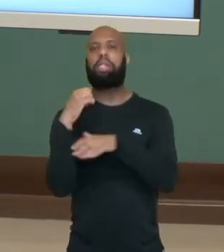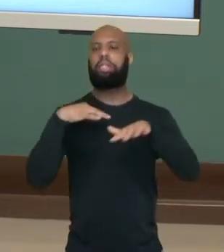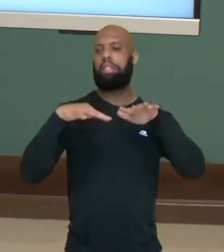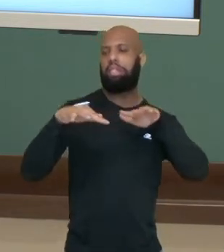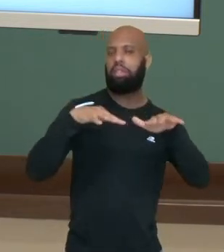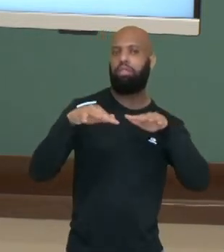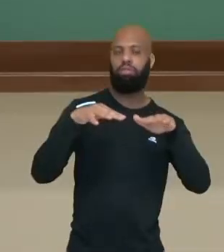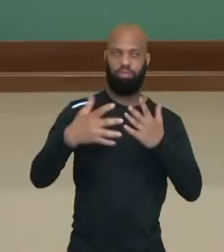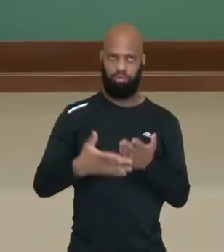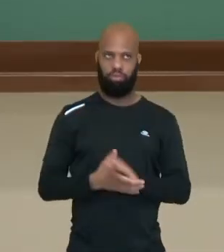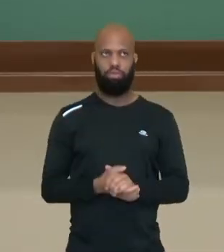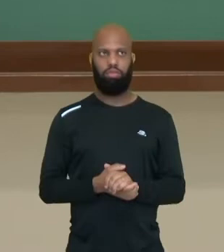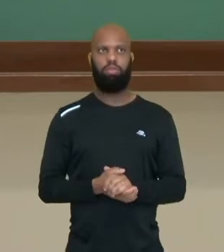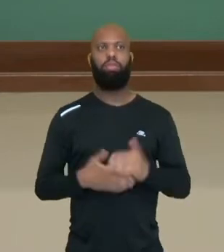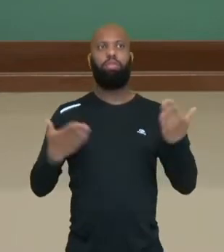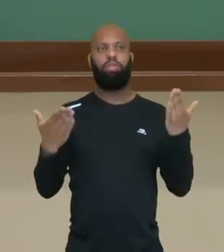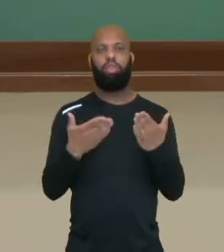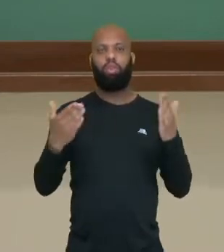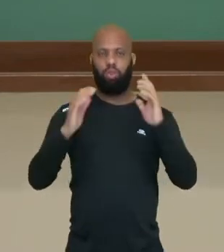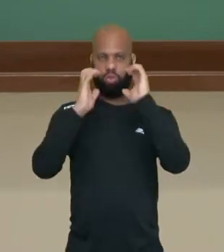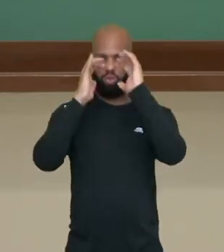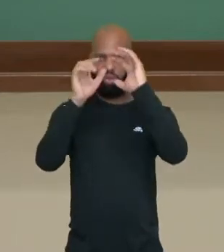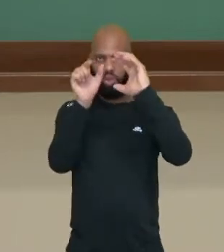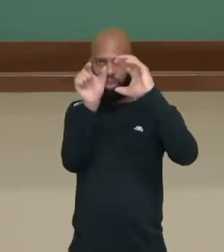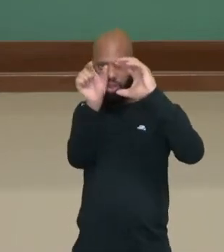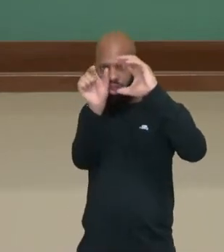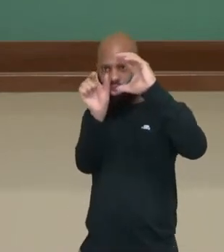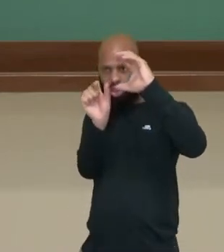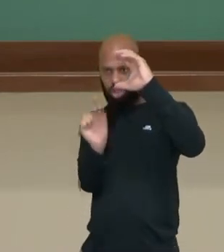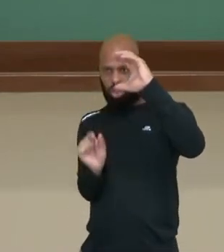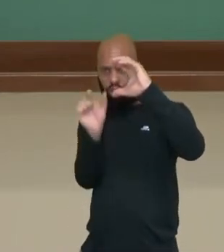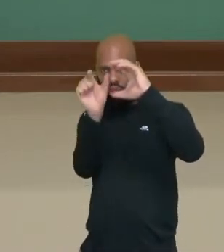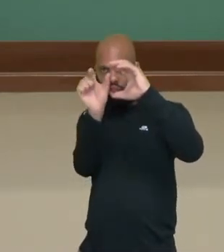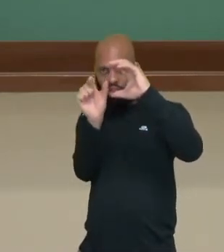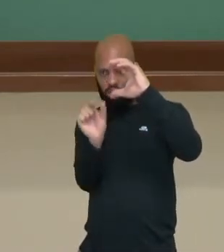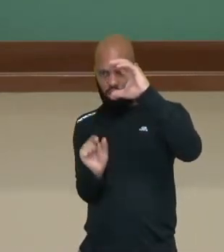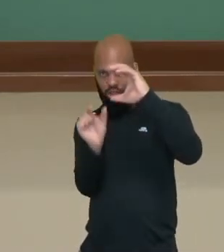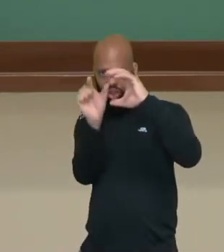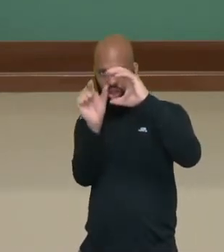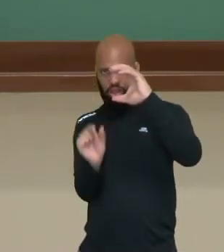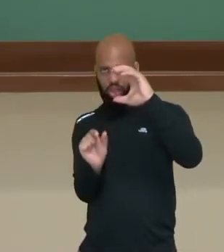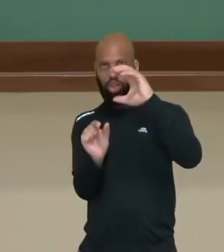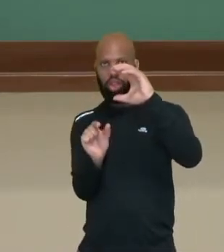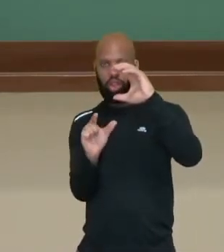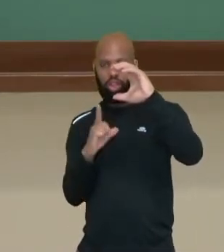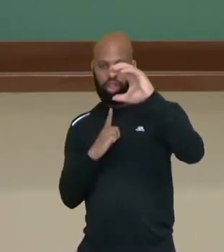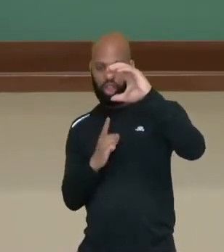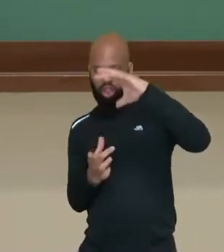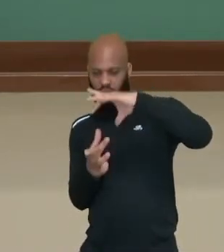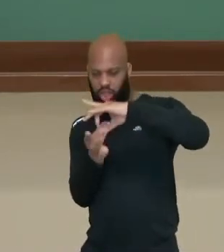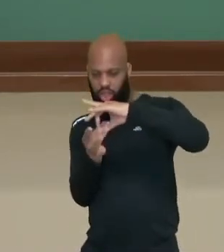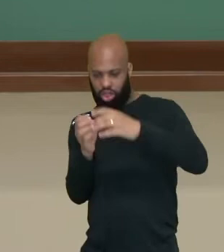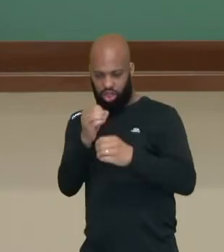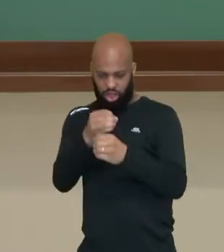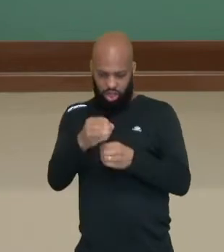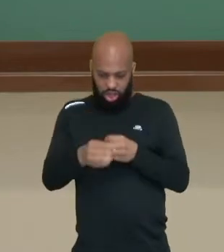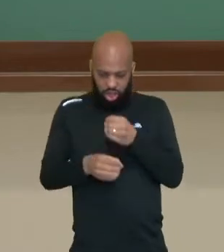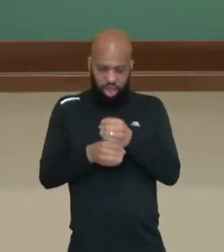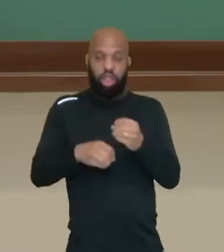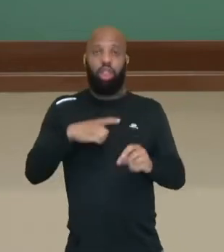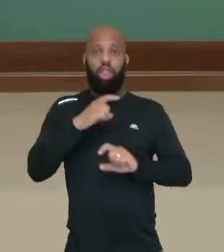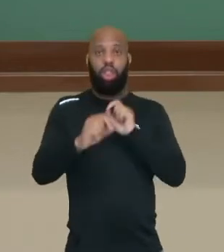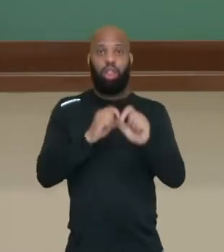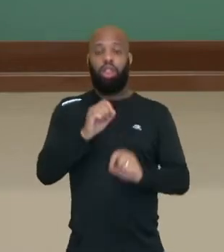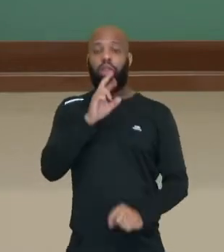ok? O tronco encefálico, aquela região, né, que liga aqui próximo da medula, ele vai ser responsável por aquelas